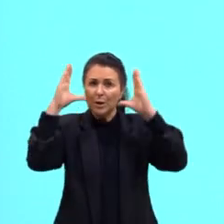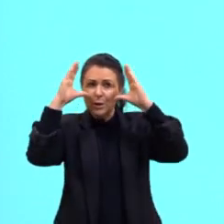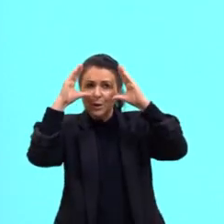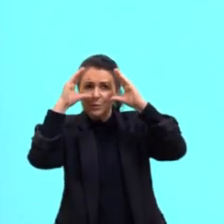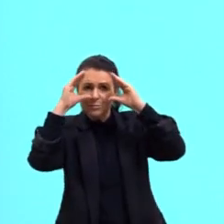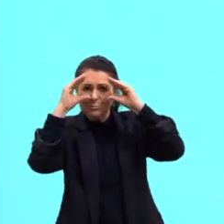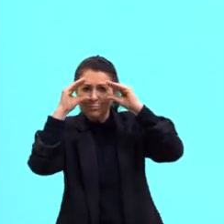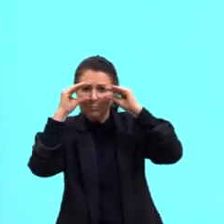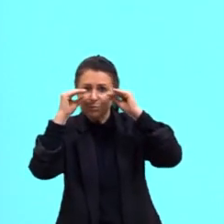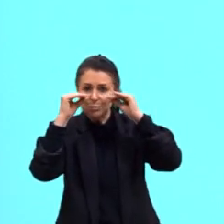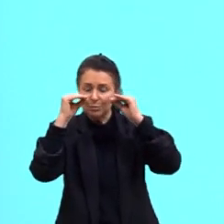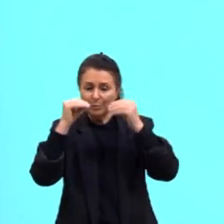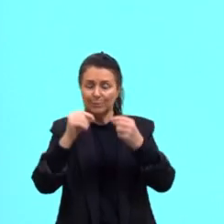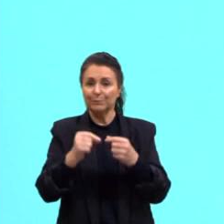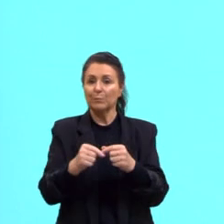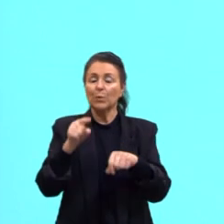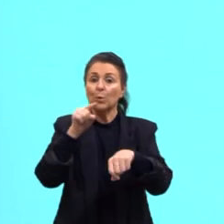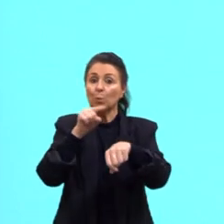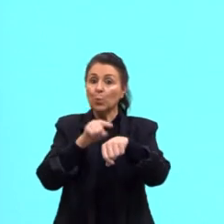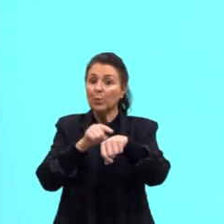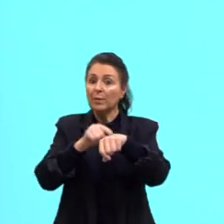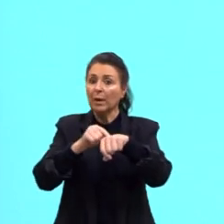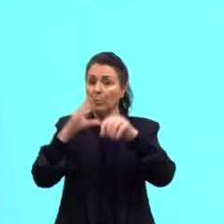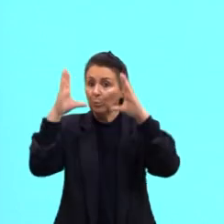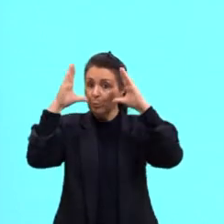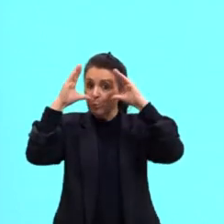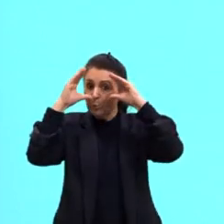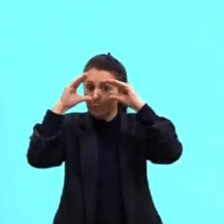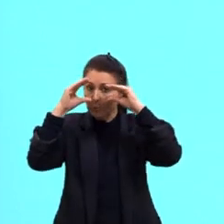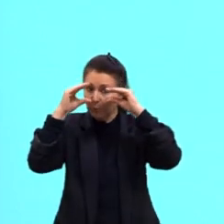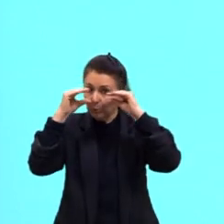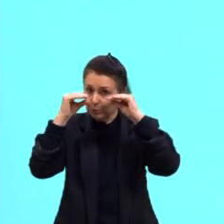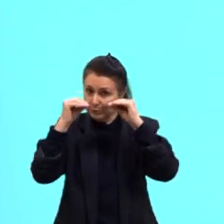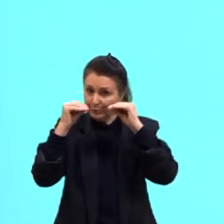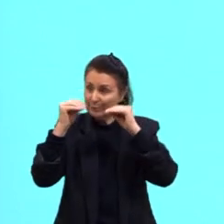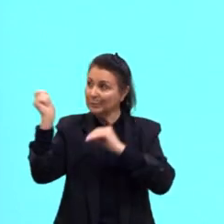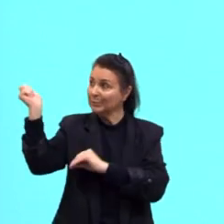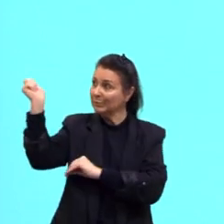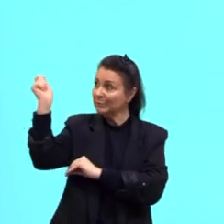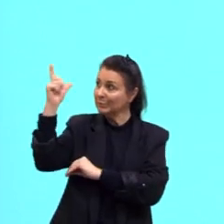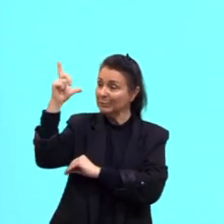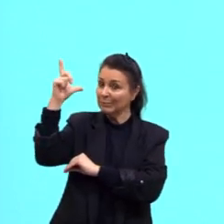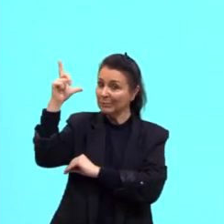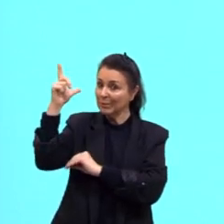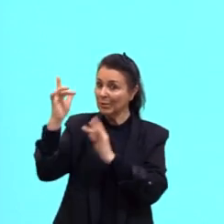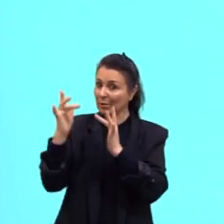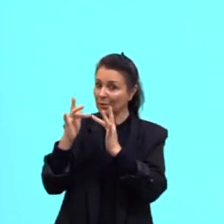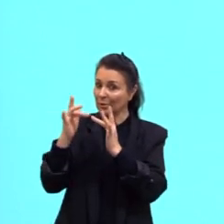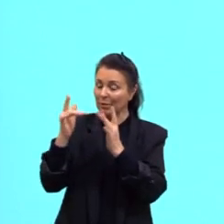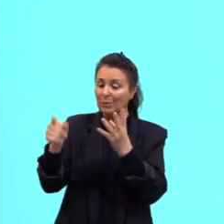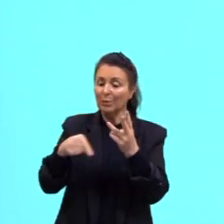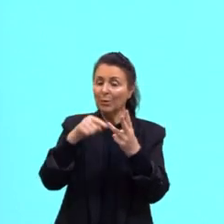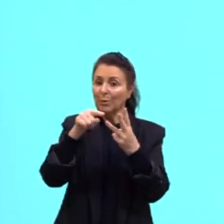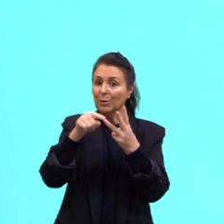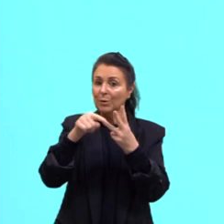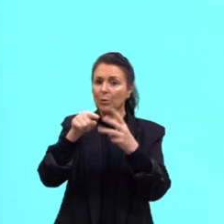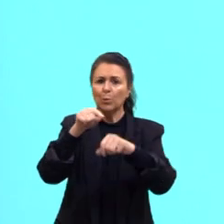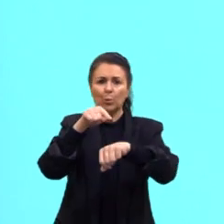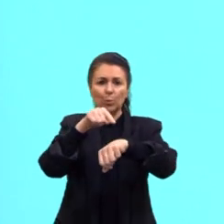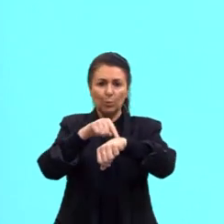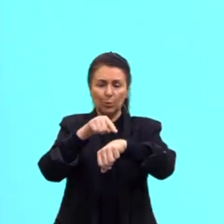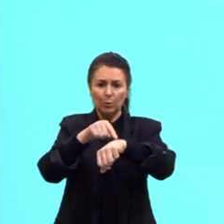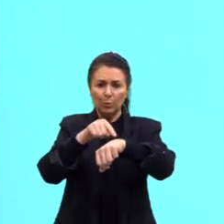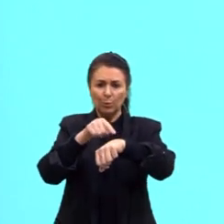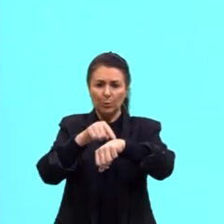eccellente segundo o tempo de escurecimento quando exposta à luz solar e terceiro o tempo